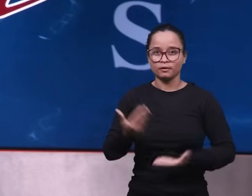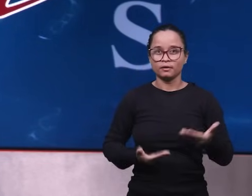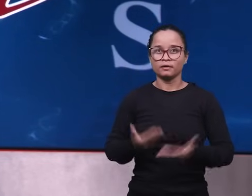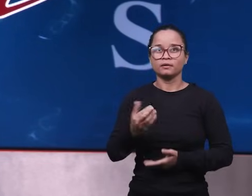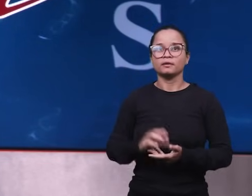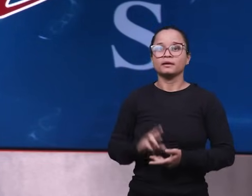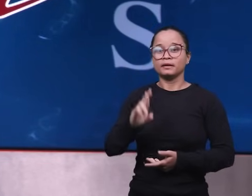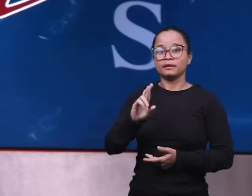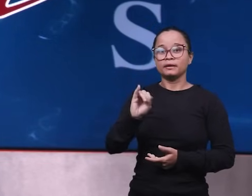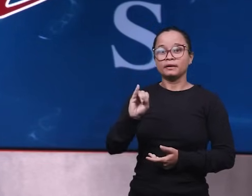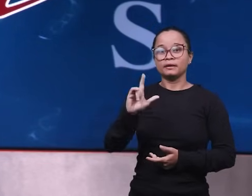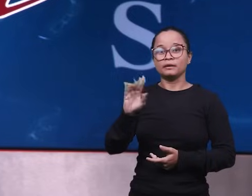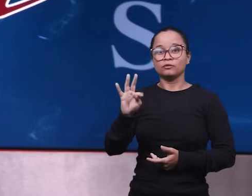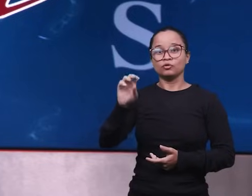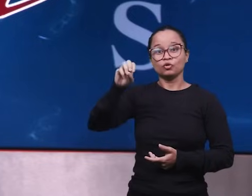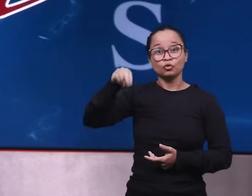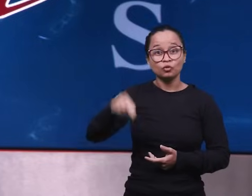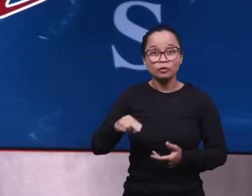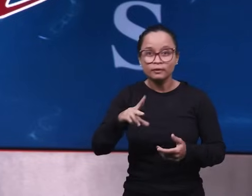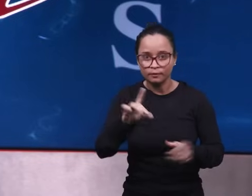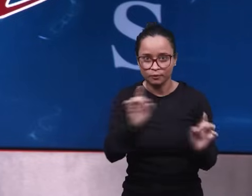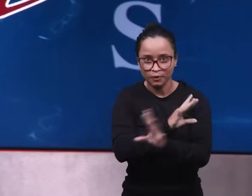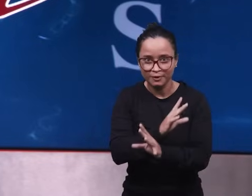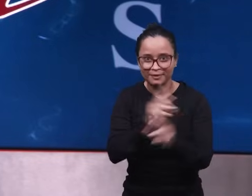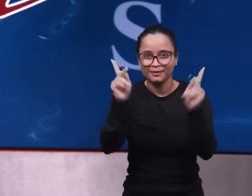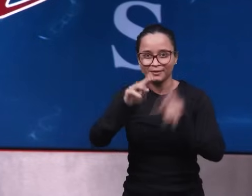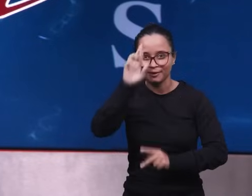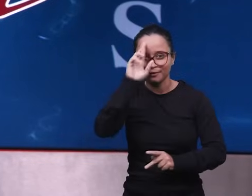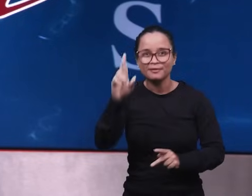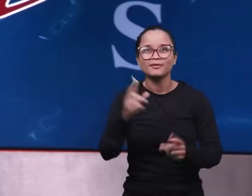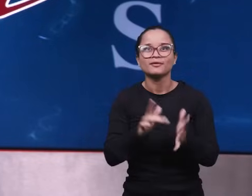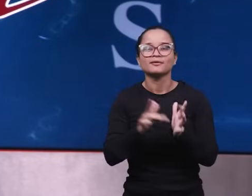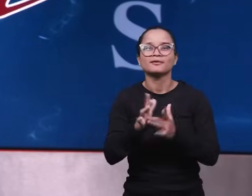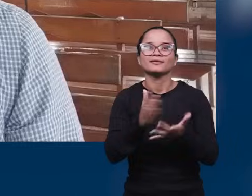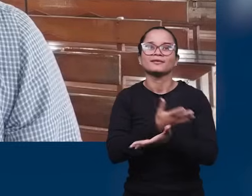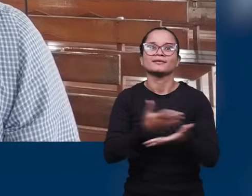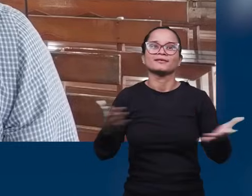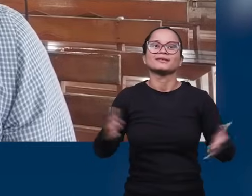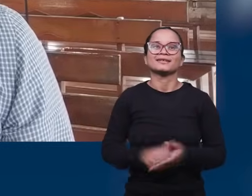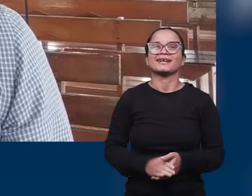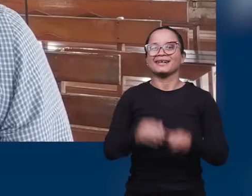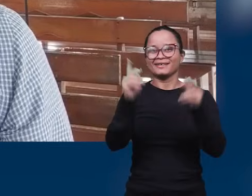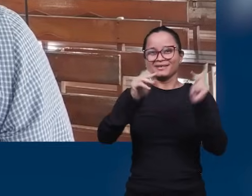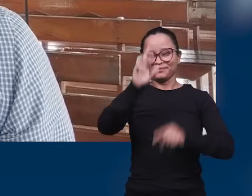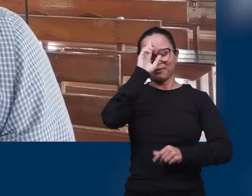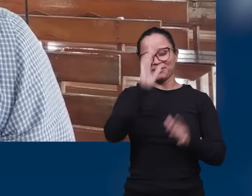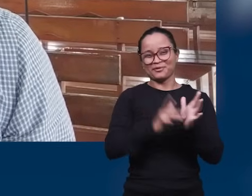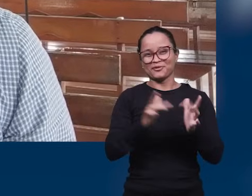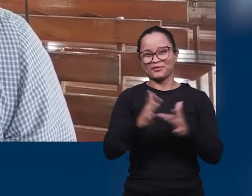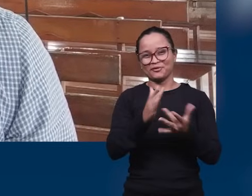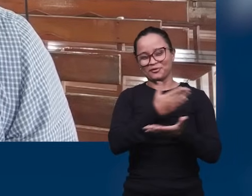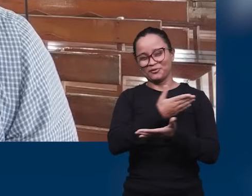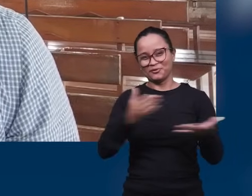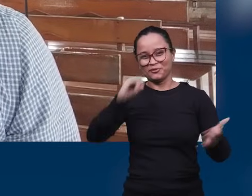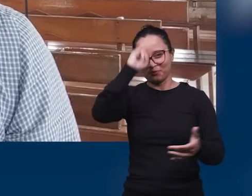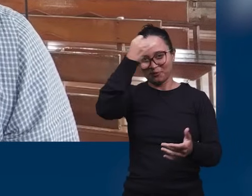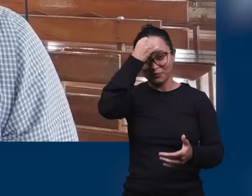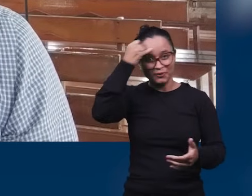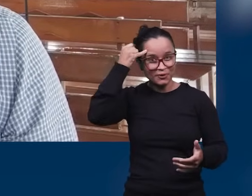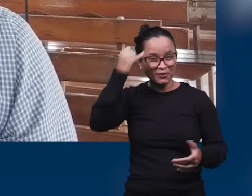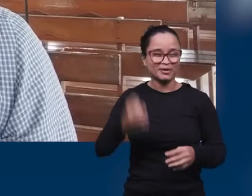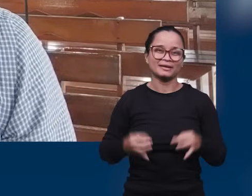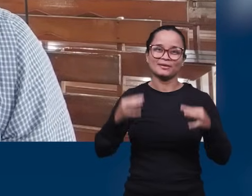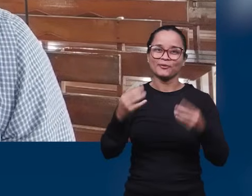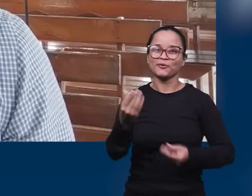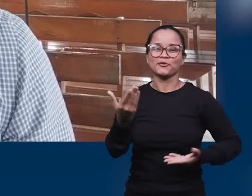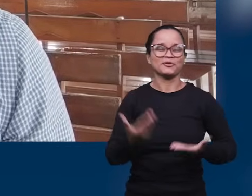Medeiros. Irmão Hilton, já está preparado aí, meu companheiro? Paz do Senhor Jesus, Hilton. A paz do Senhor Jesus, irmão Jorge, e